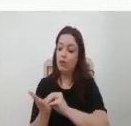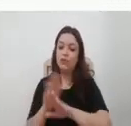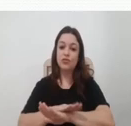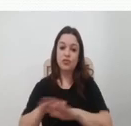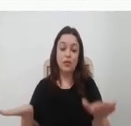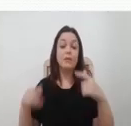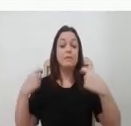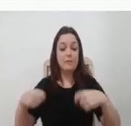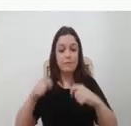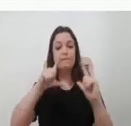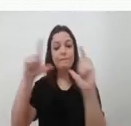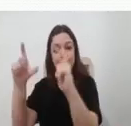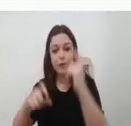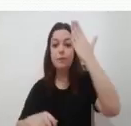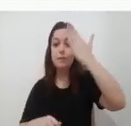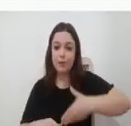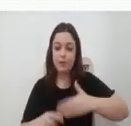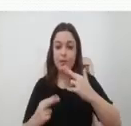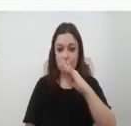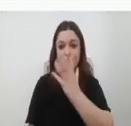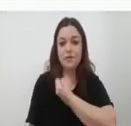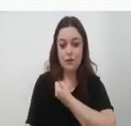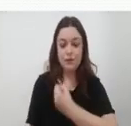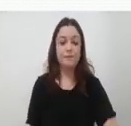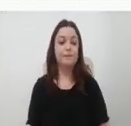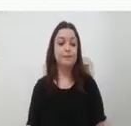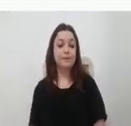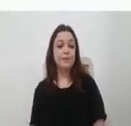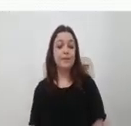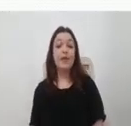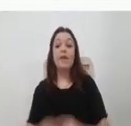importante que seja feita essa materialização das evidências.